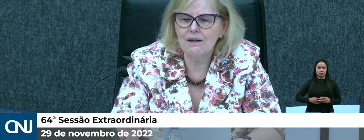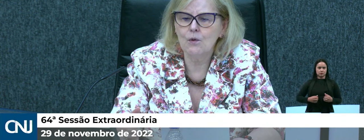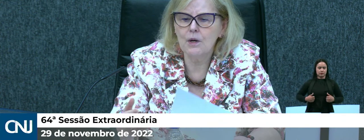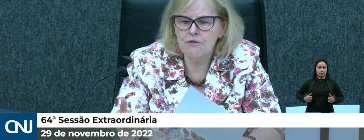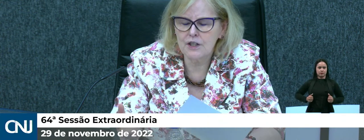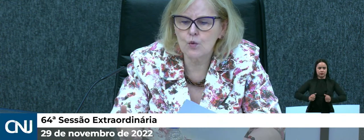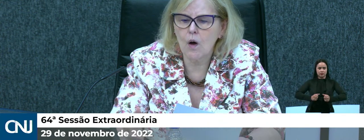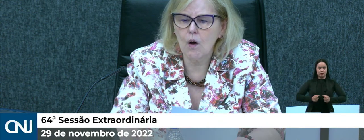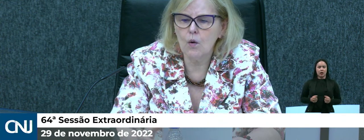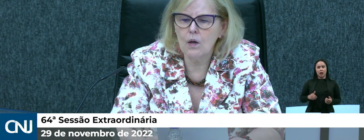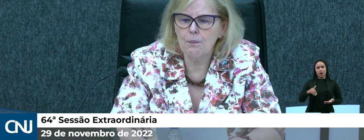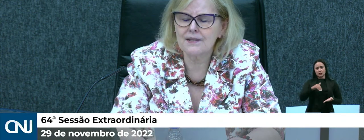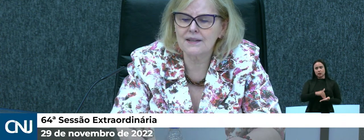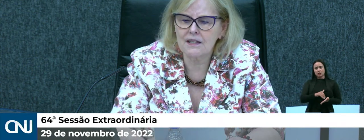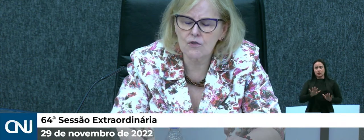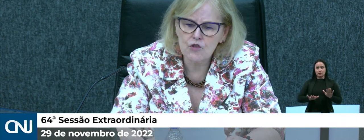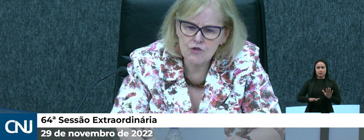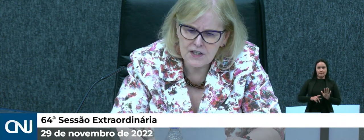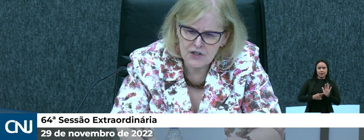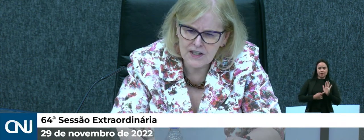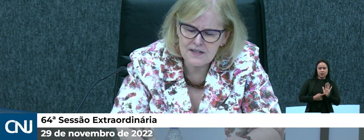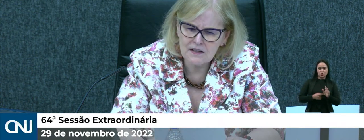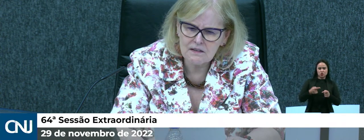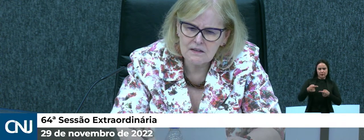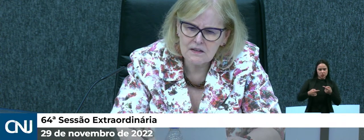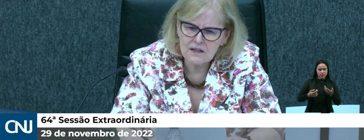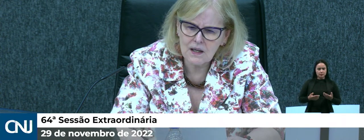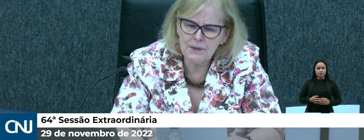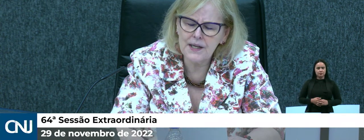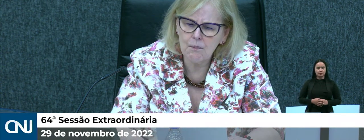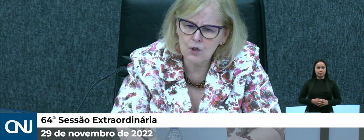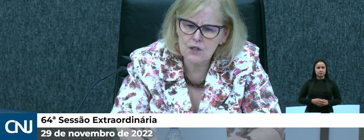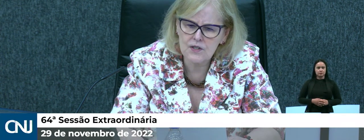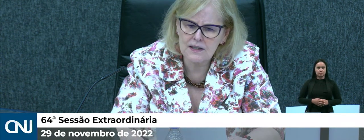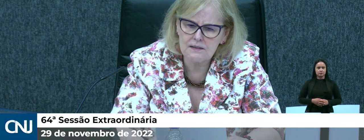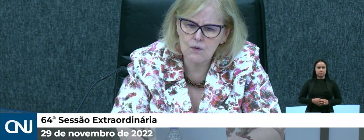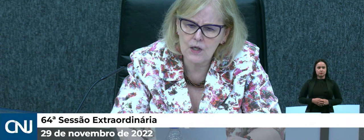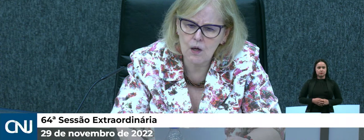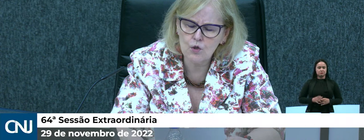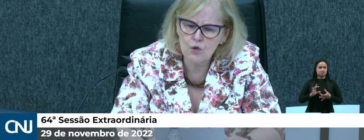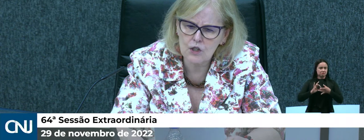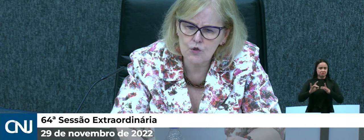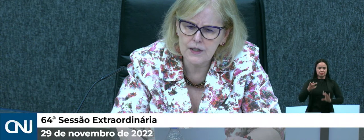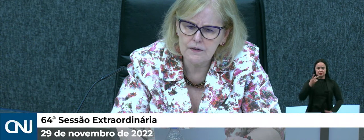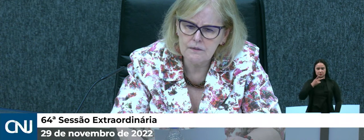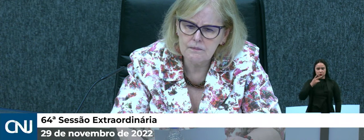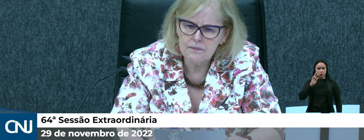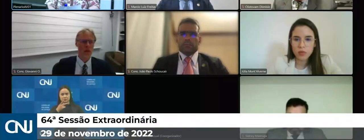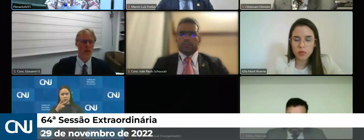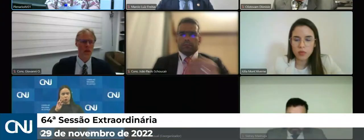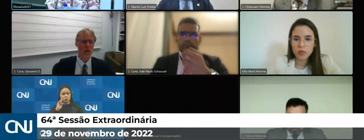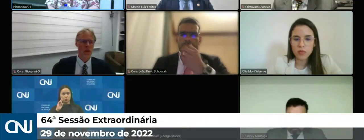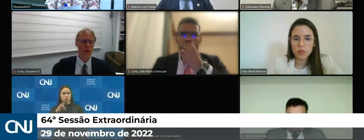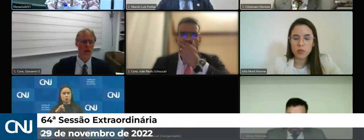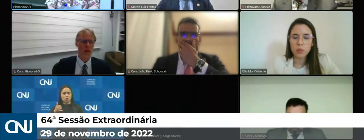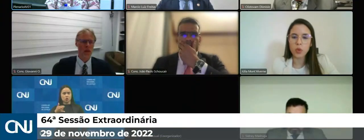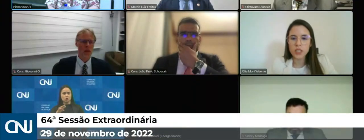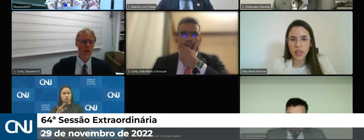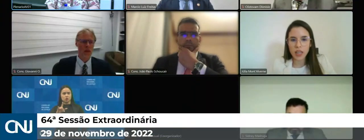até uma eventual apresentação de divergência? Abriria mão da sustentação oral, doutora Júlia?